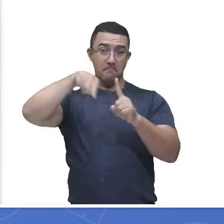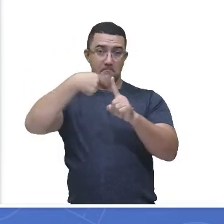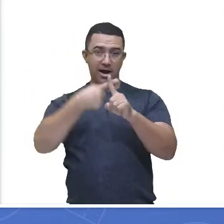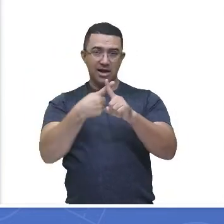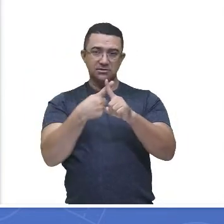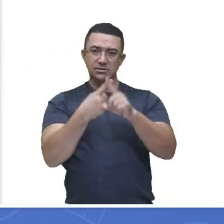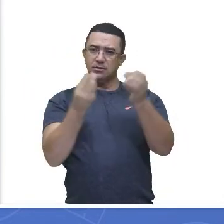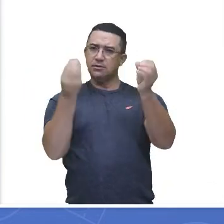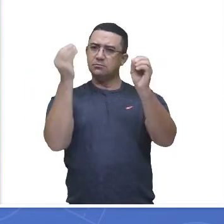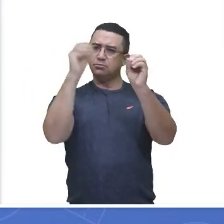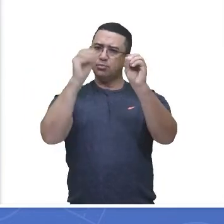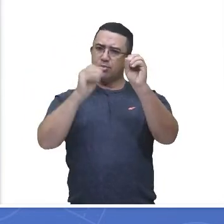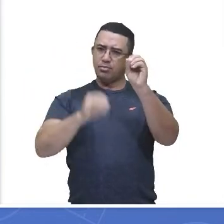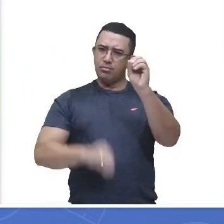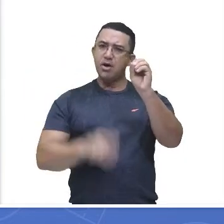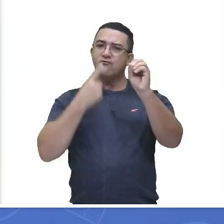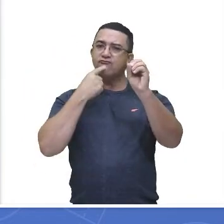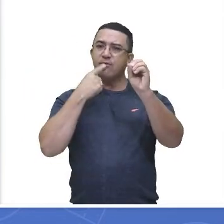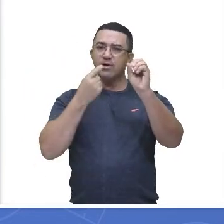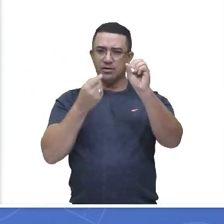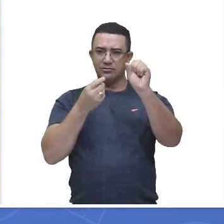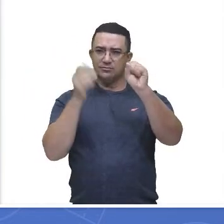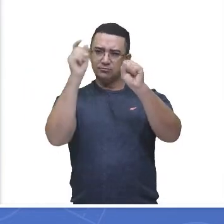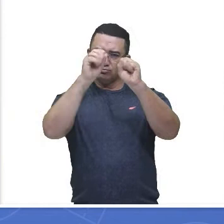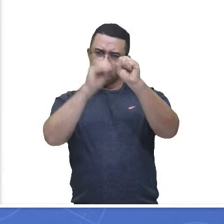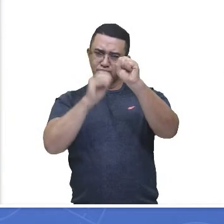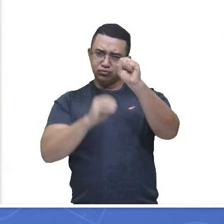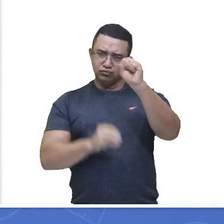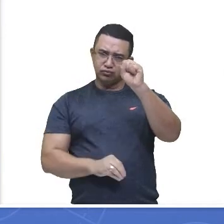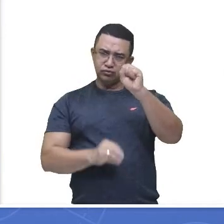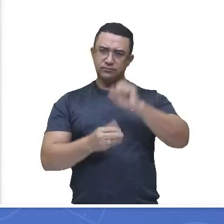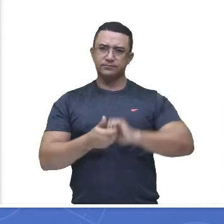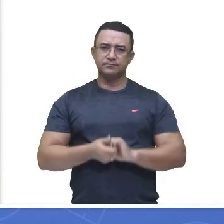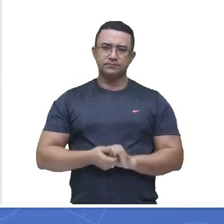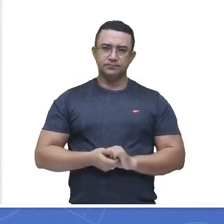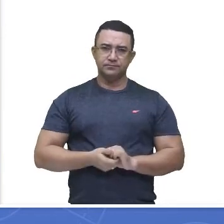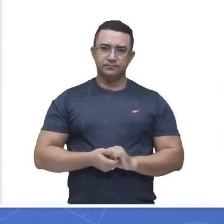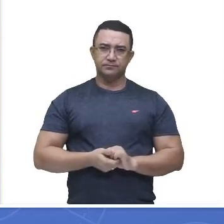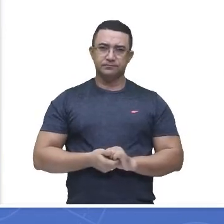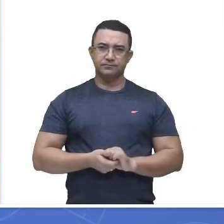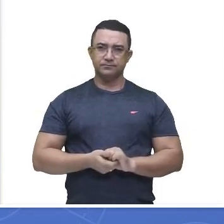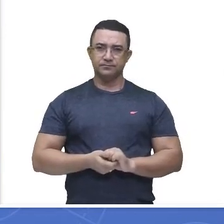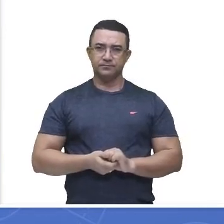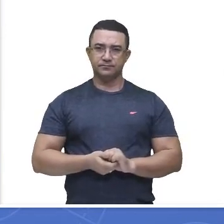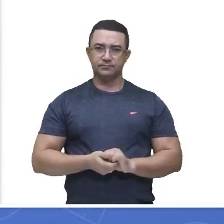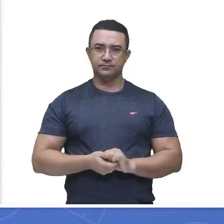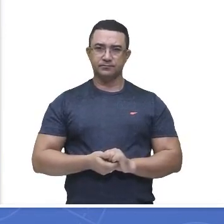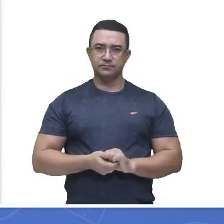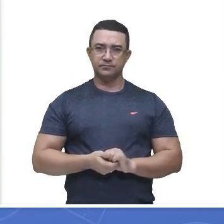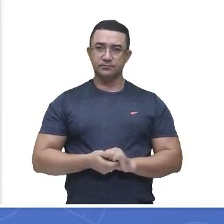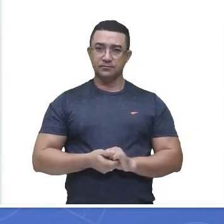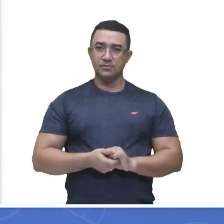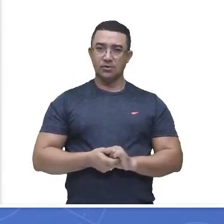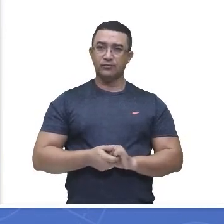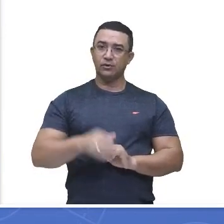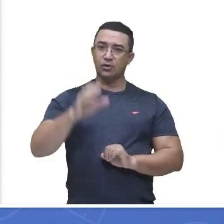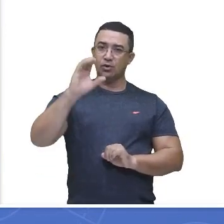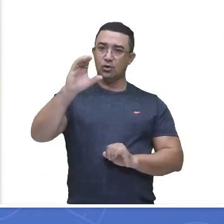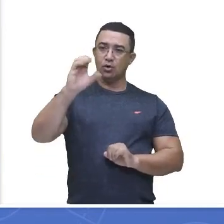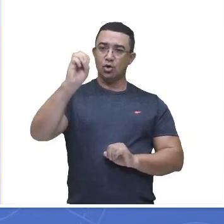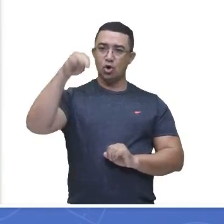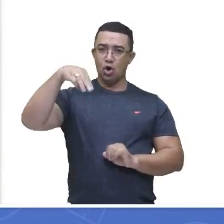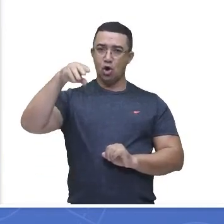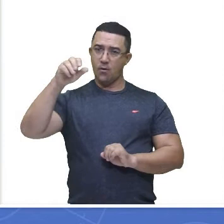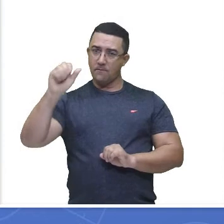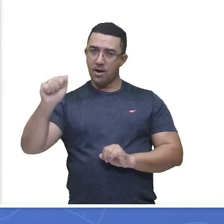Ele é um verbo de segunda conjugação, terminado em ER, correto? E aí você observa que é simples,